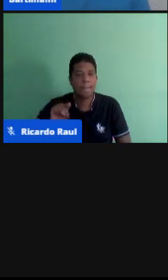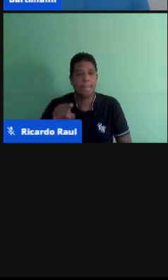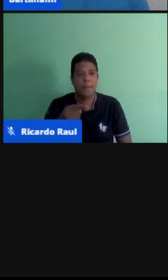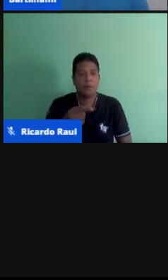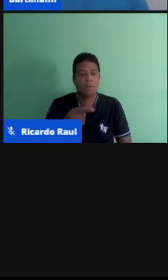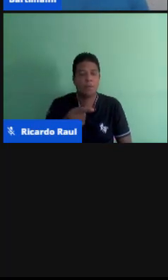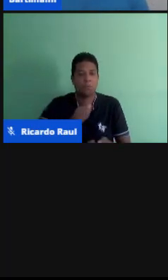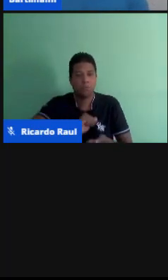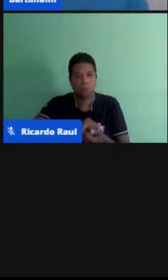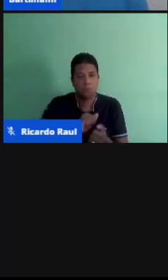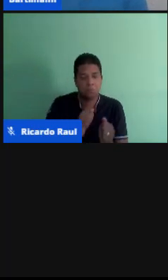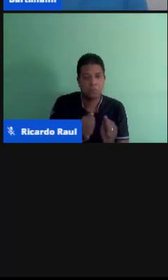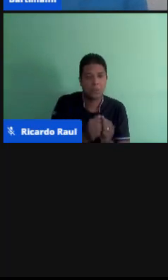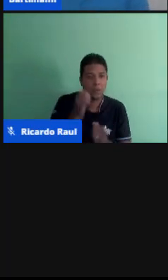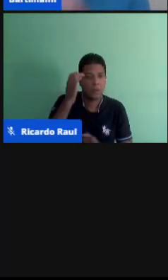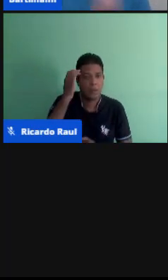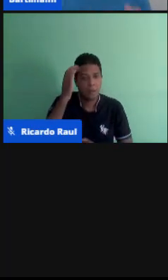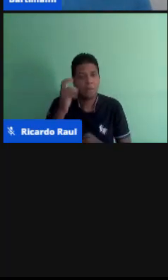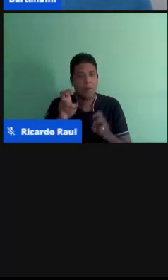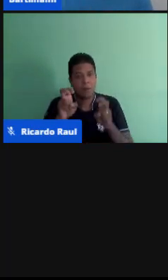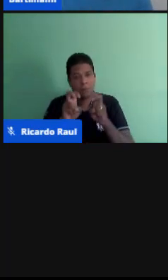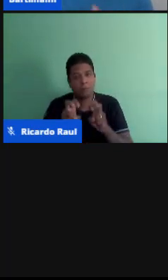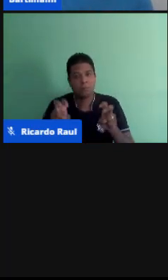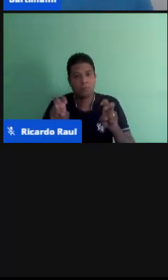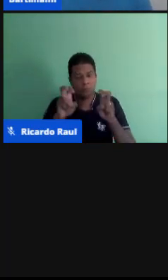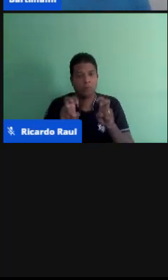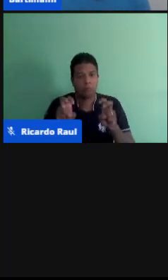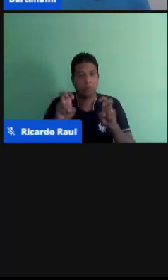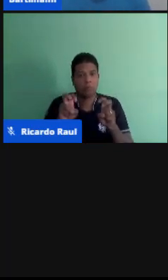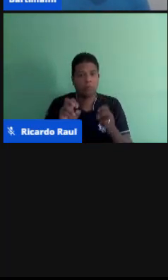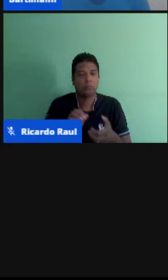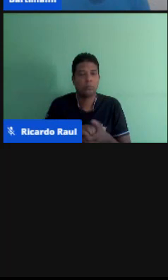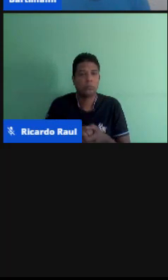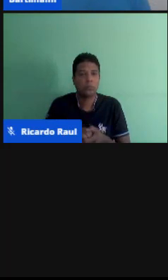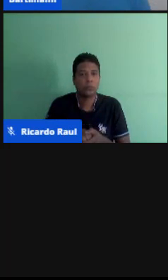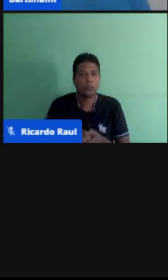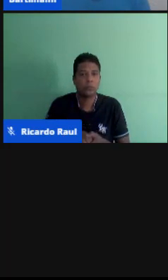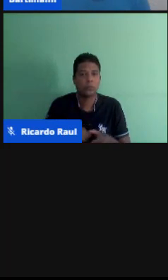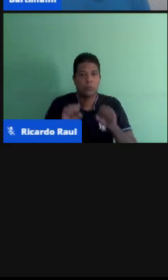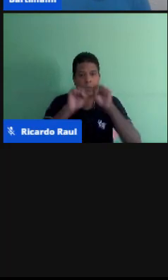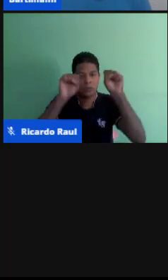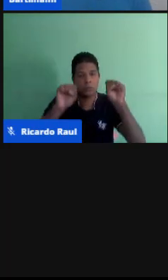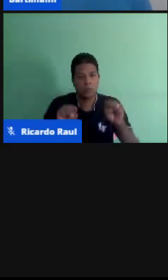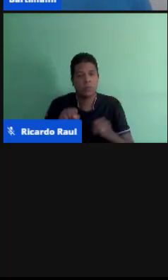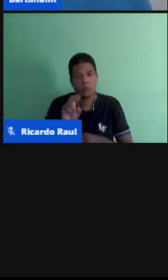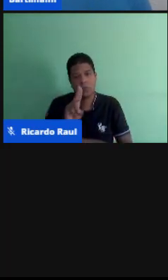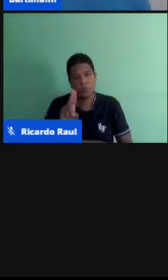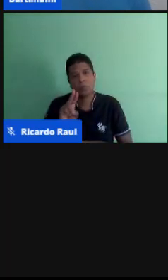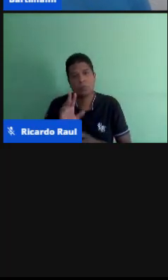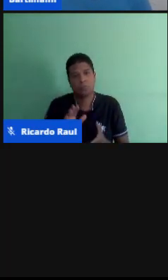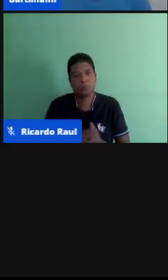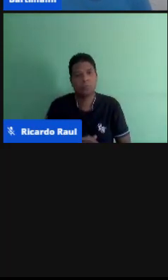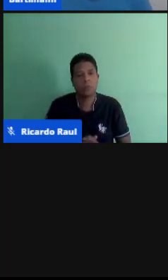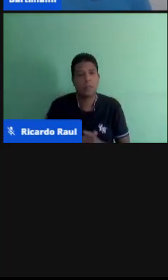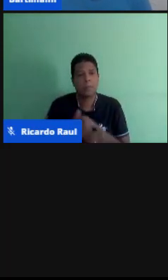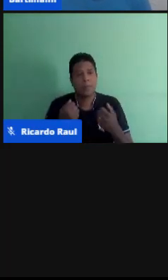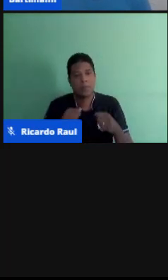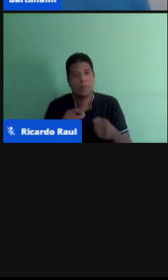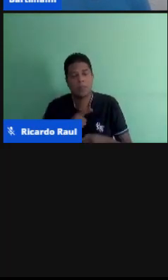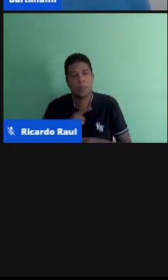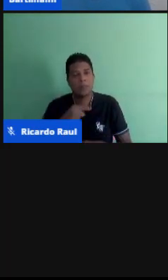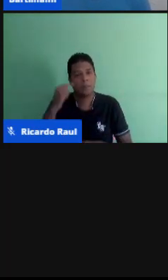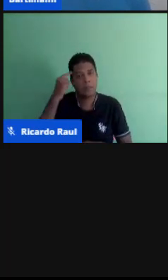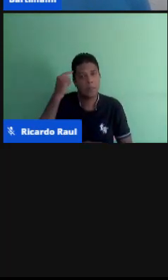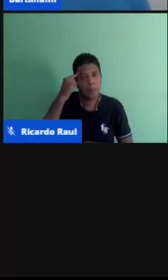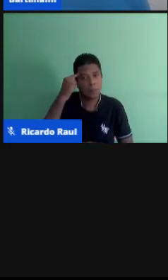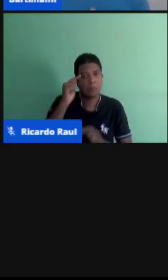repente você tem facilidade com software e quer jogar esse material para dentro de um SIG, você também tem que ter essa ideia da